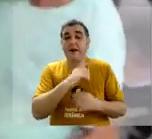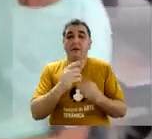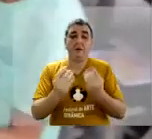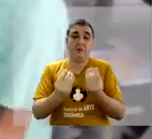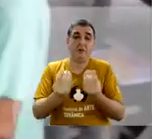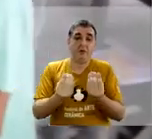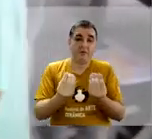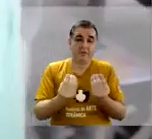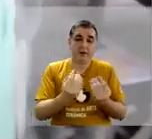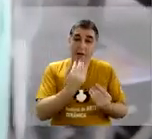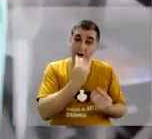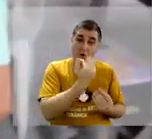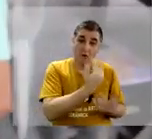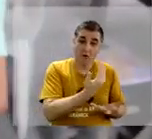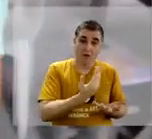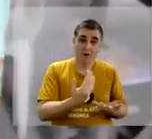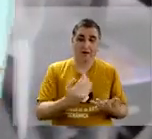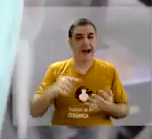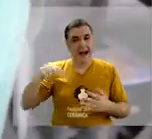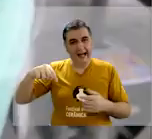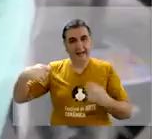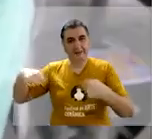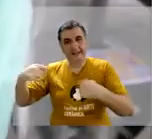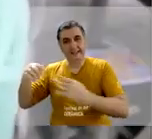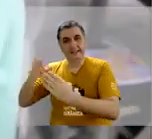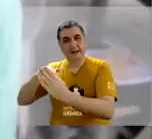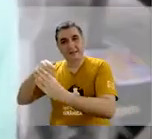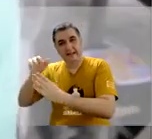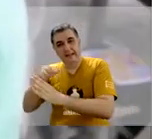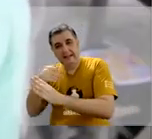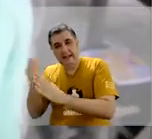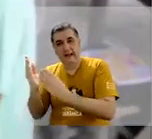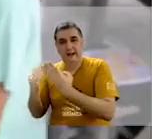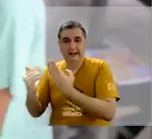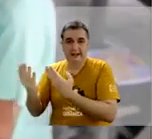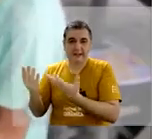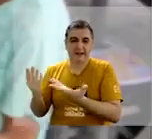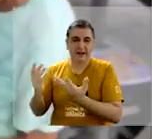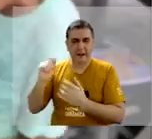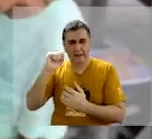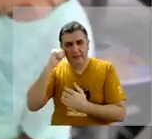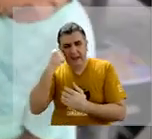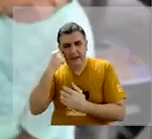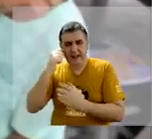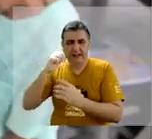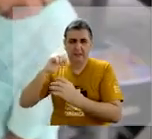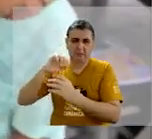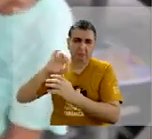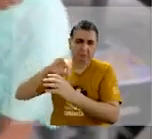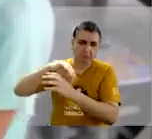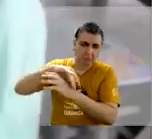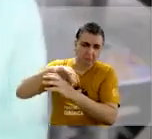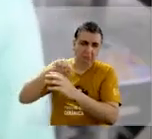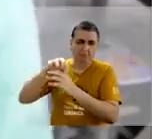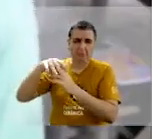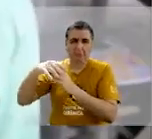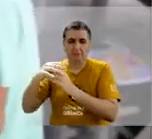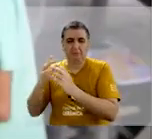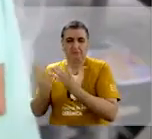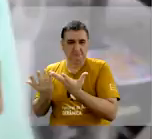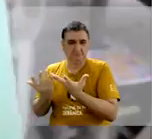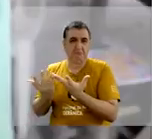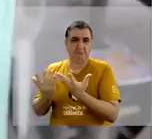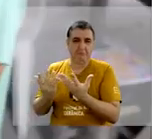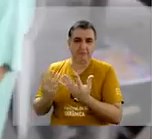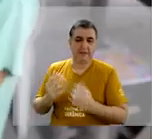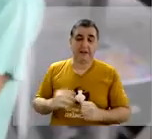uma planta, né, para pôr. Aqui teve que adaptar, foi de forno. As minhas mesmo não ficam muito preta não, fica tudo manchado, porque esses fornos que eu